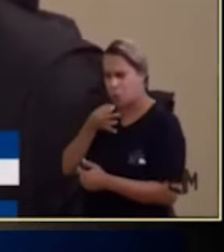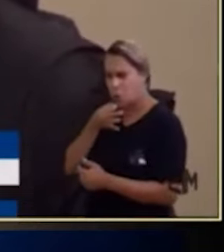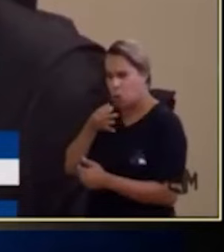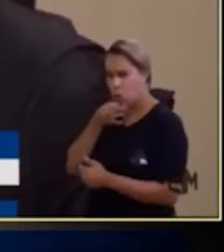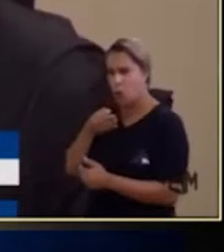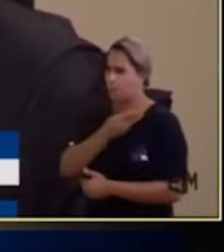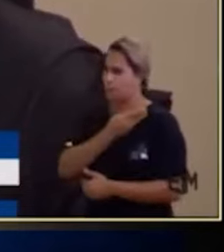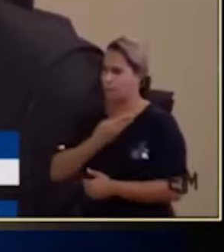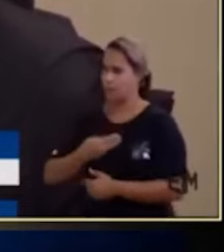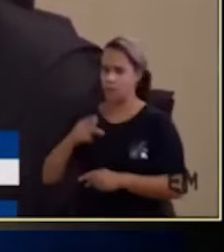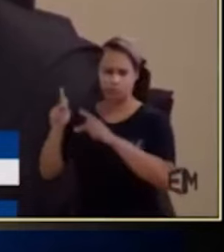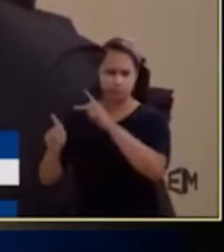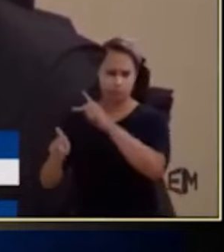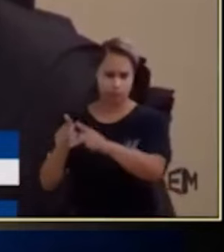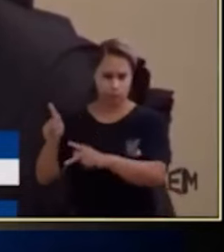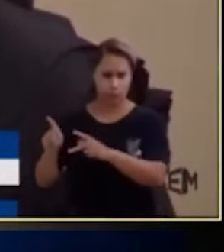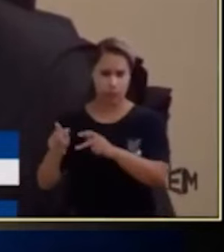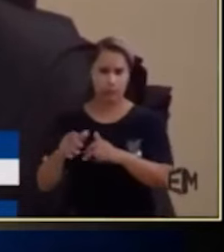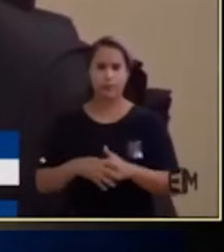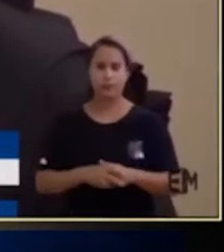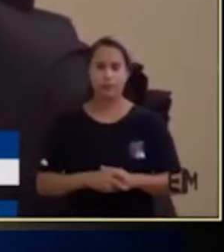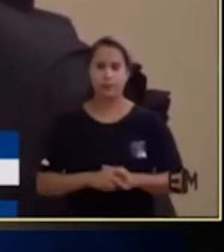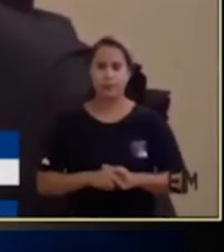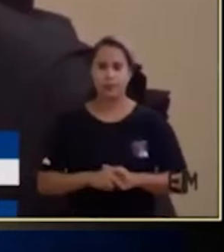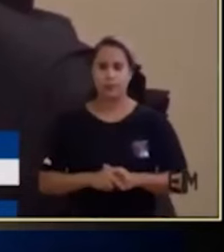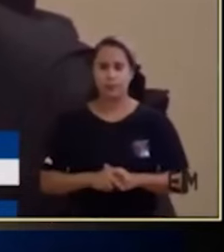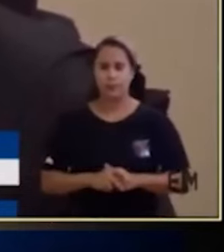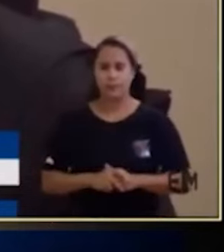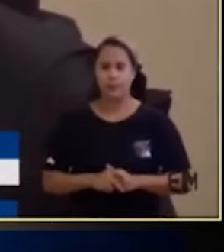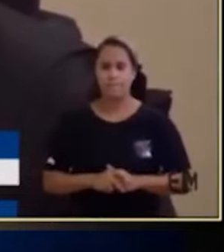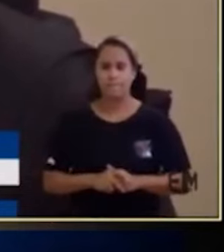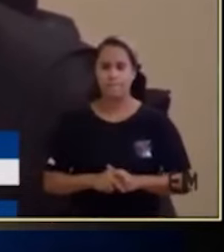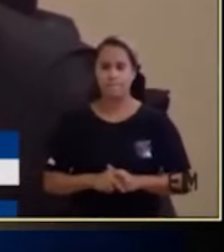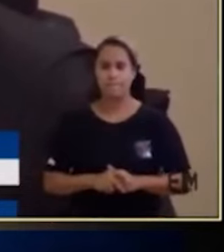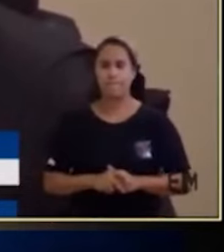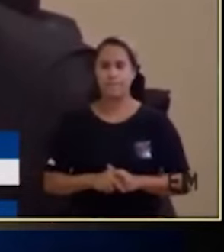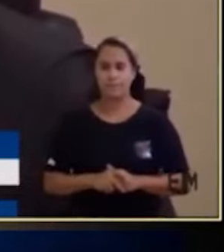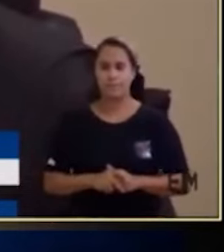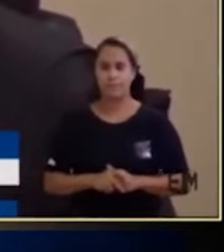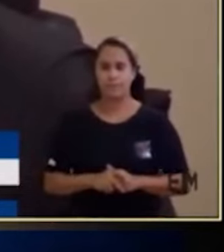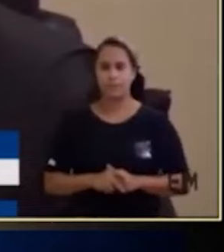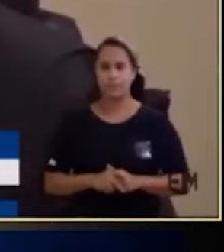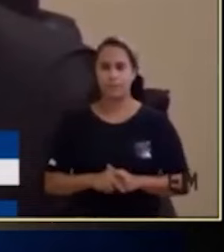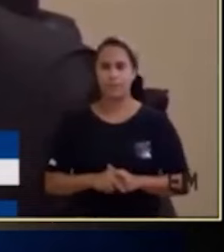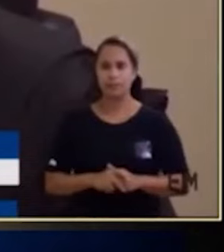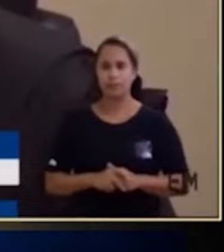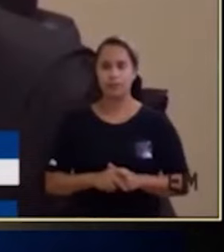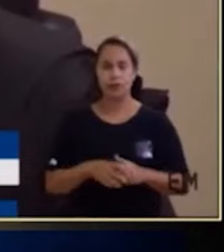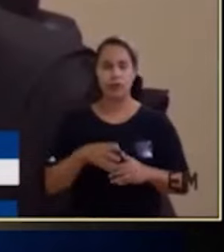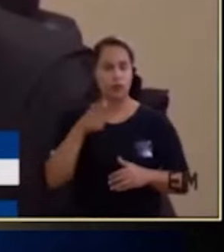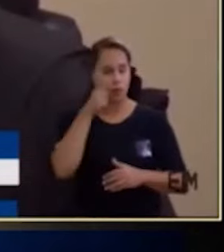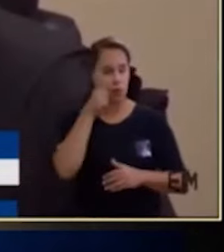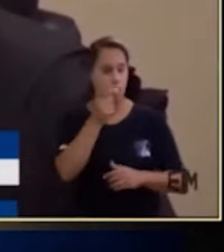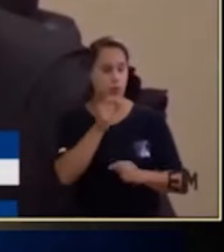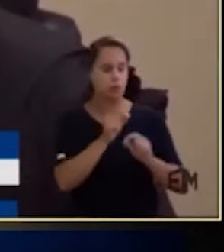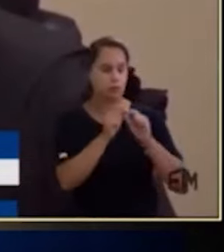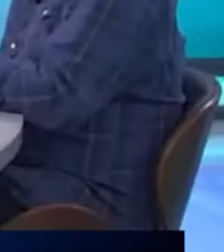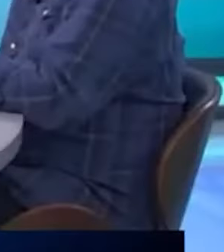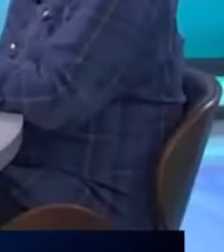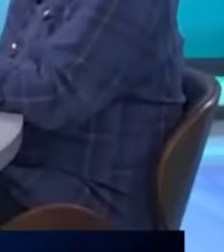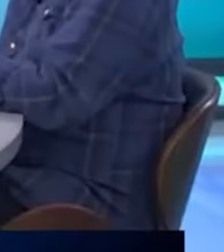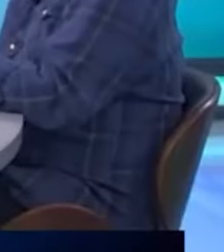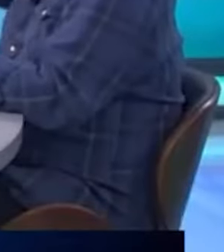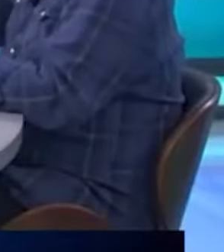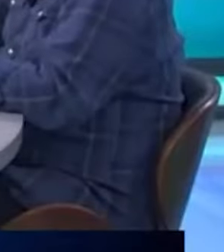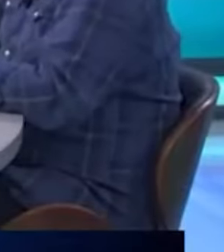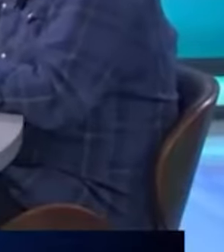esse papel é o que o Chico falou República de Curitiba na veia Total forte viva e forte se brincar vai